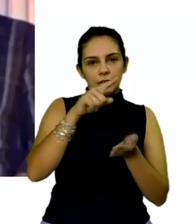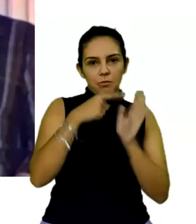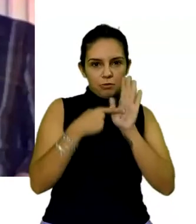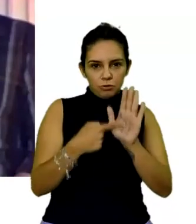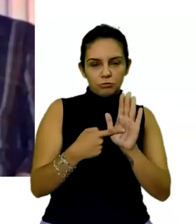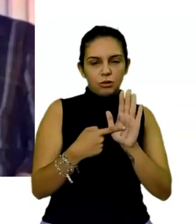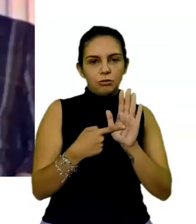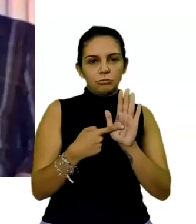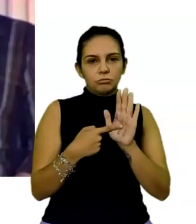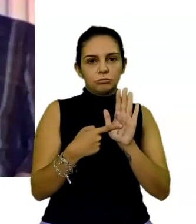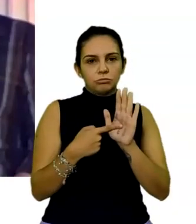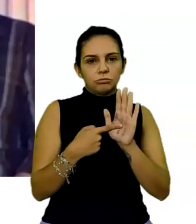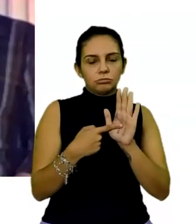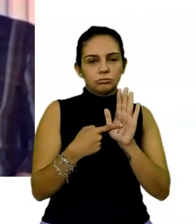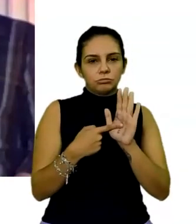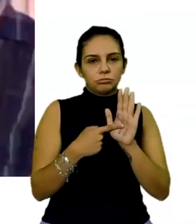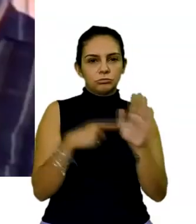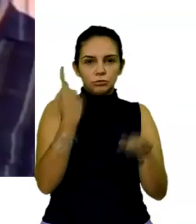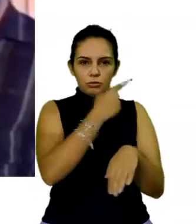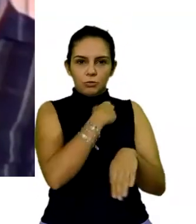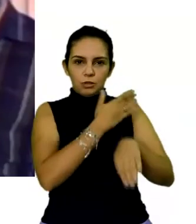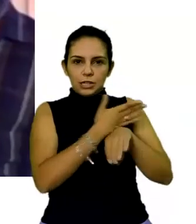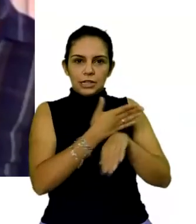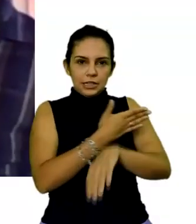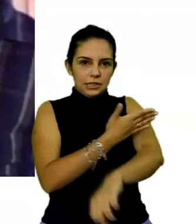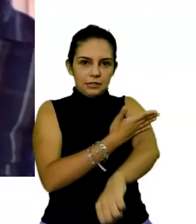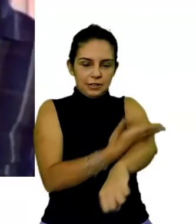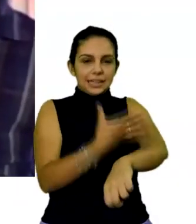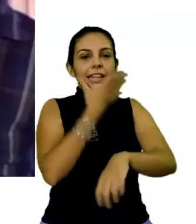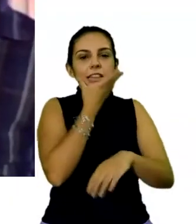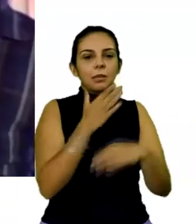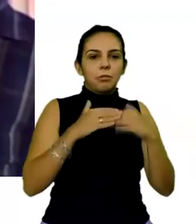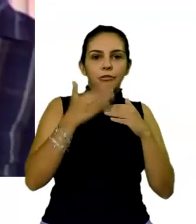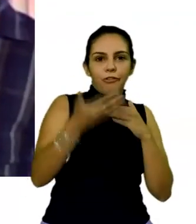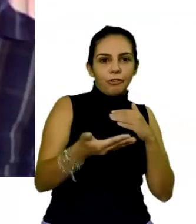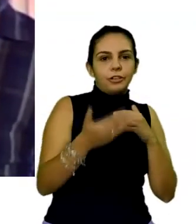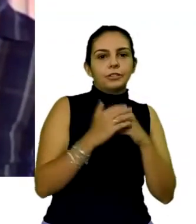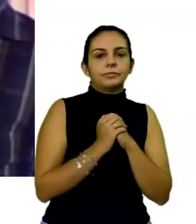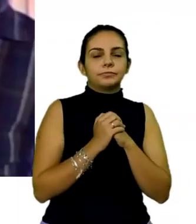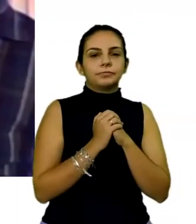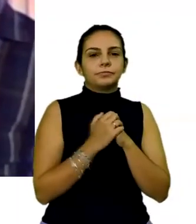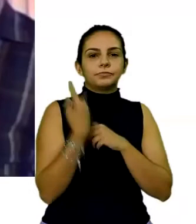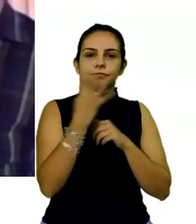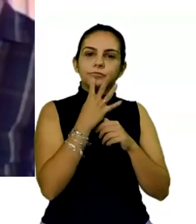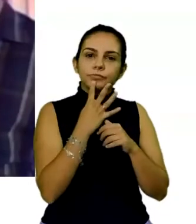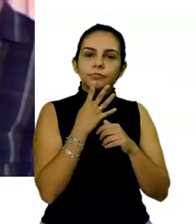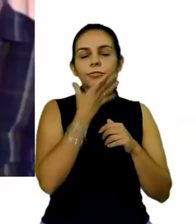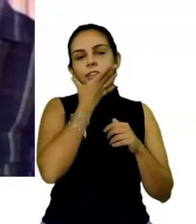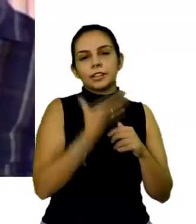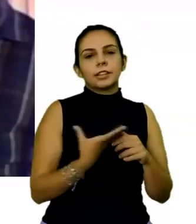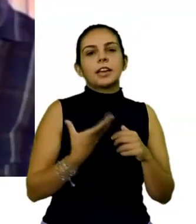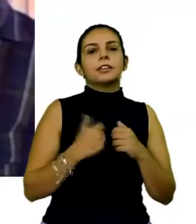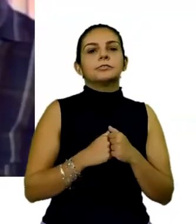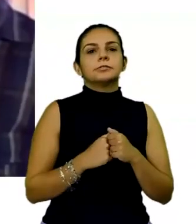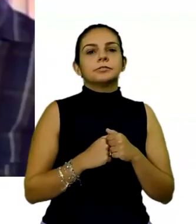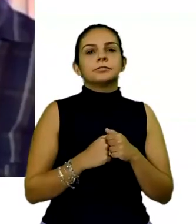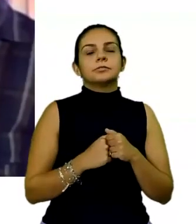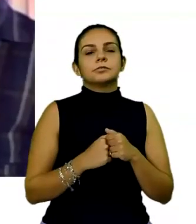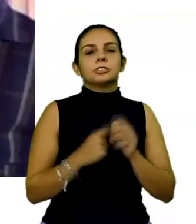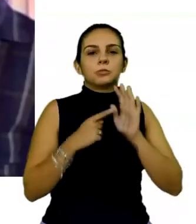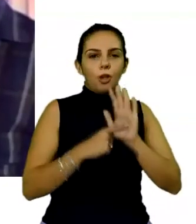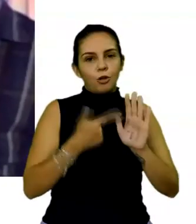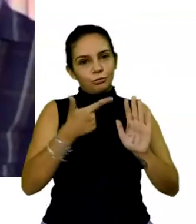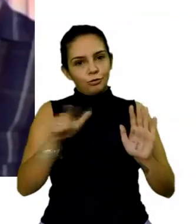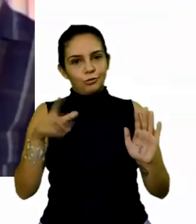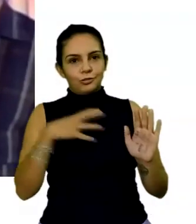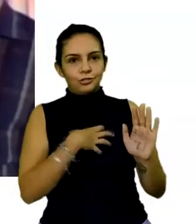é mostrar a gente está acostumado com o Natal da porta para fora, né? O Natal que a gente conhece, de enfeite, agora ele mostra o